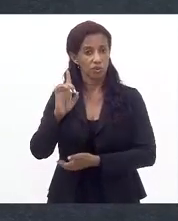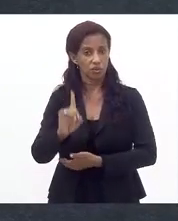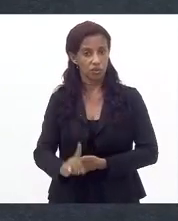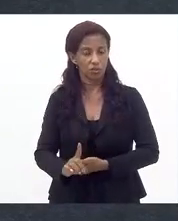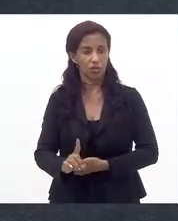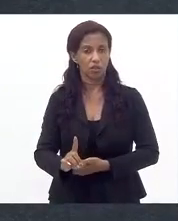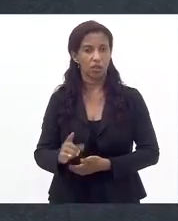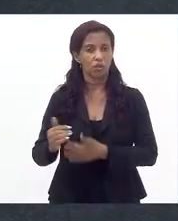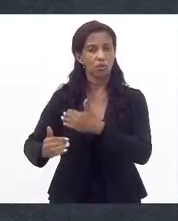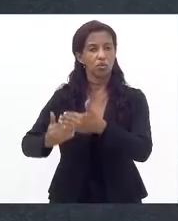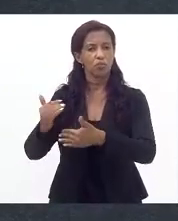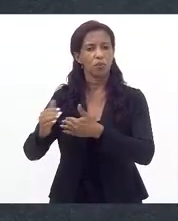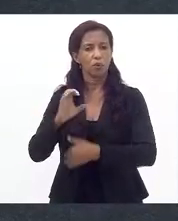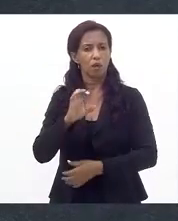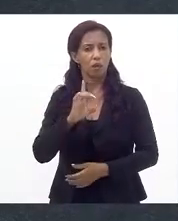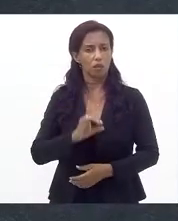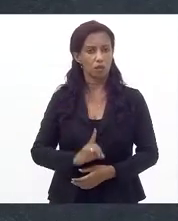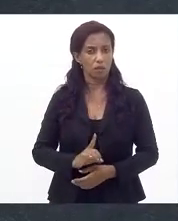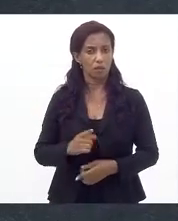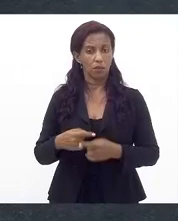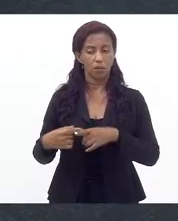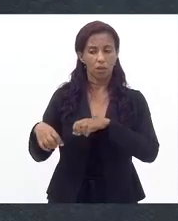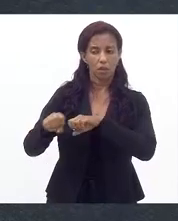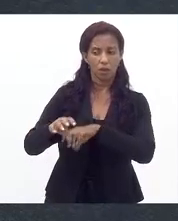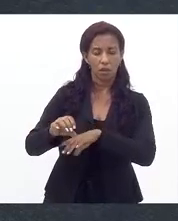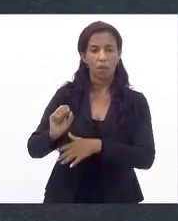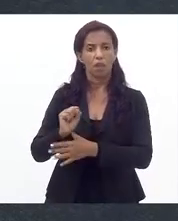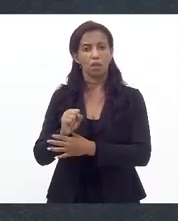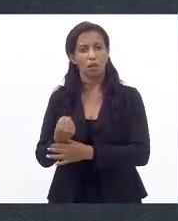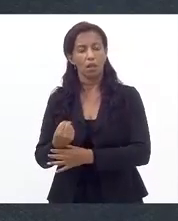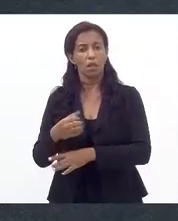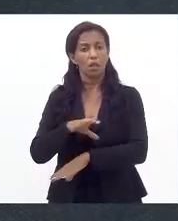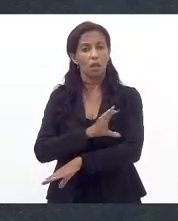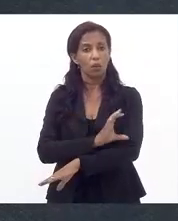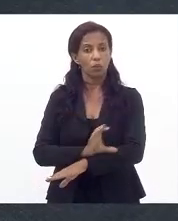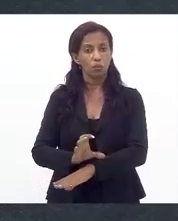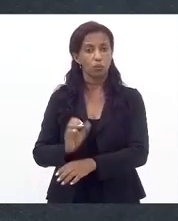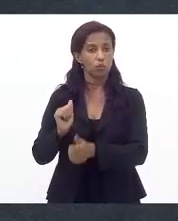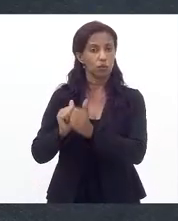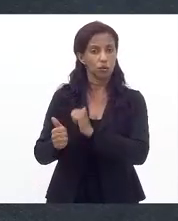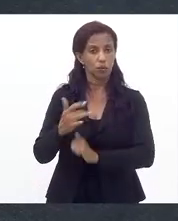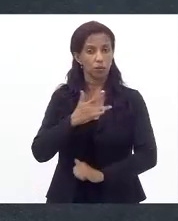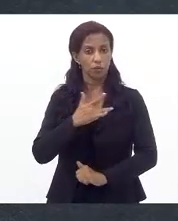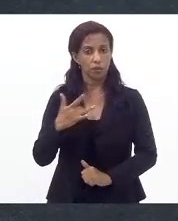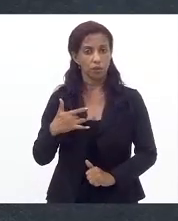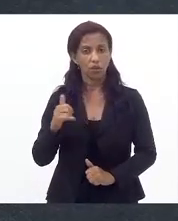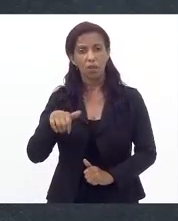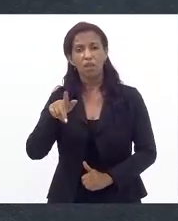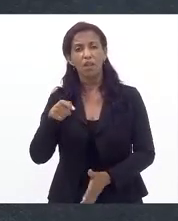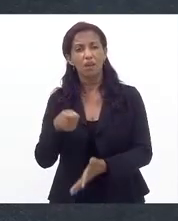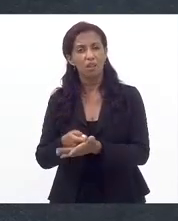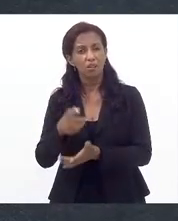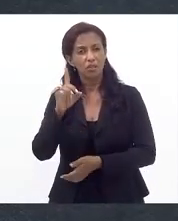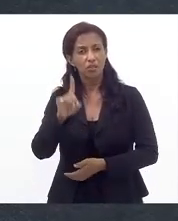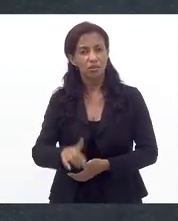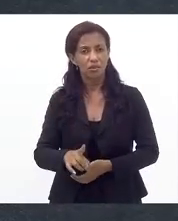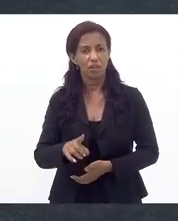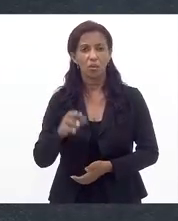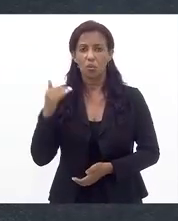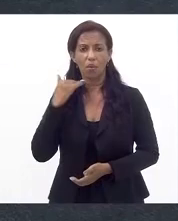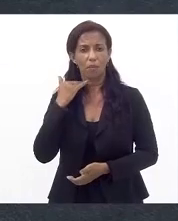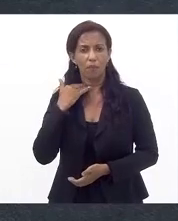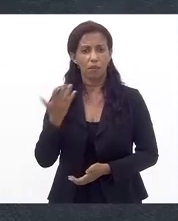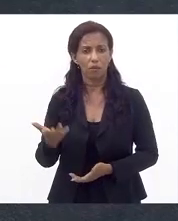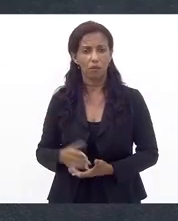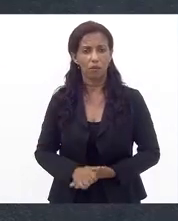direito e promoção da Cidadania porque na educação na segurança na cultura no esporte na saúde tem garante esse direito não são